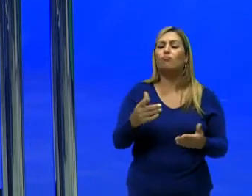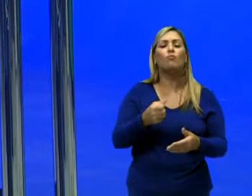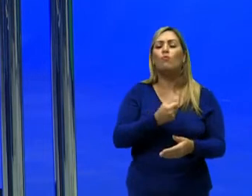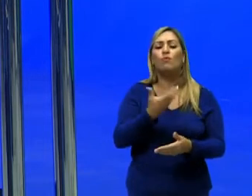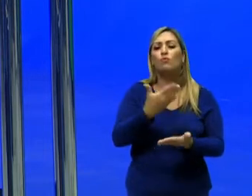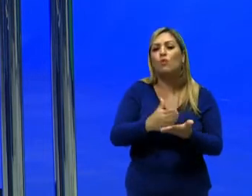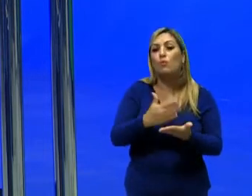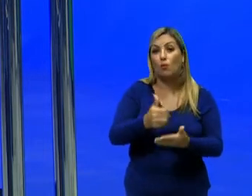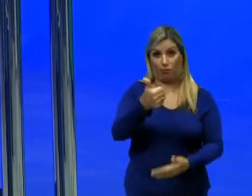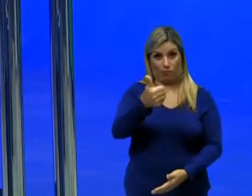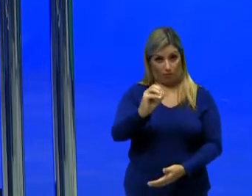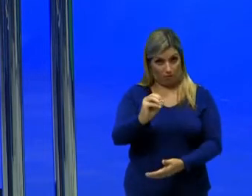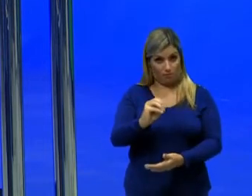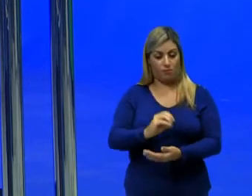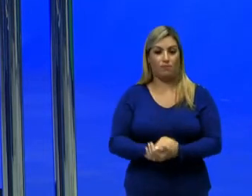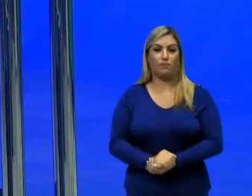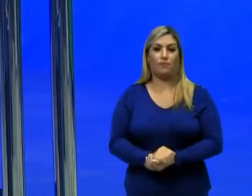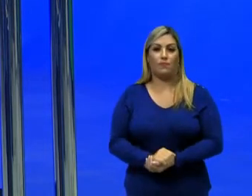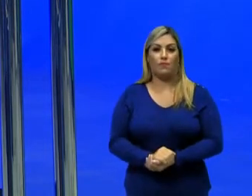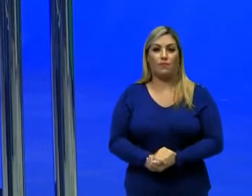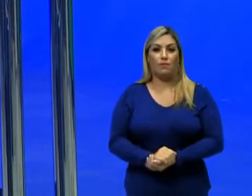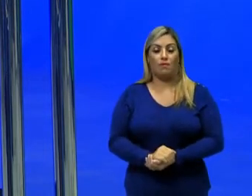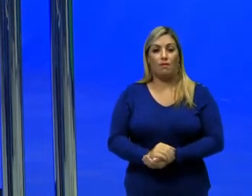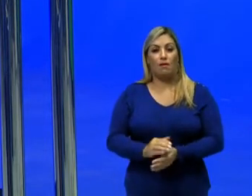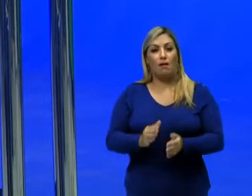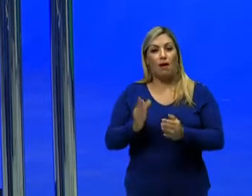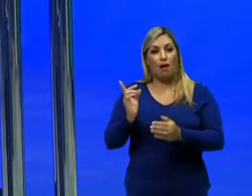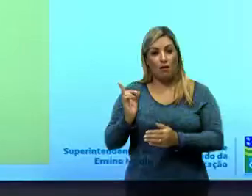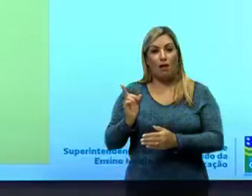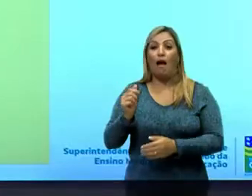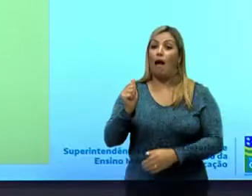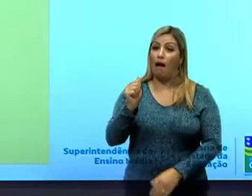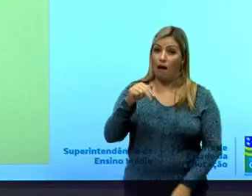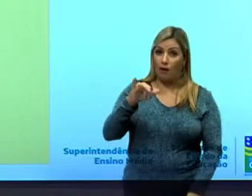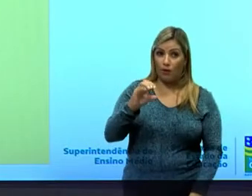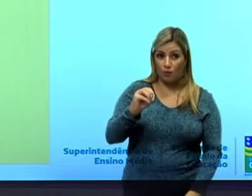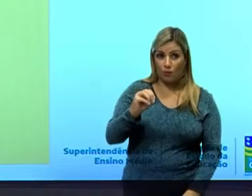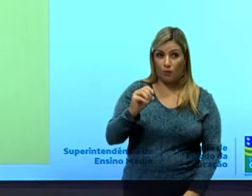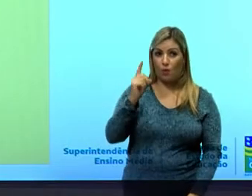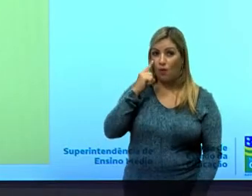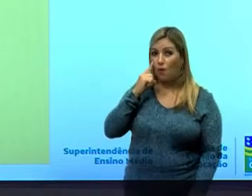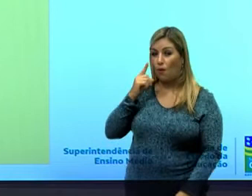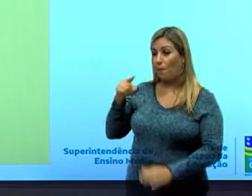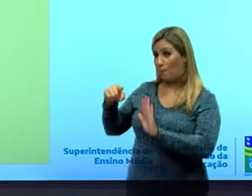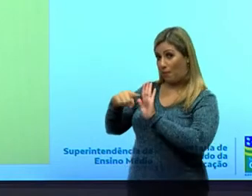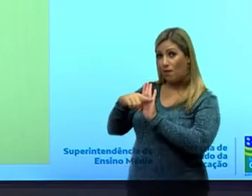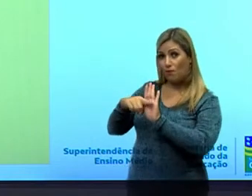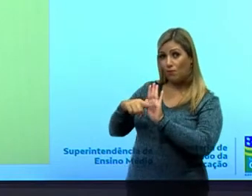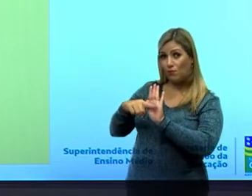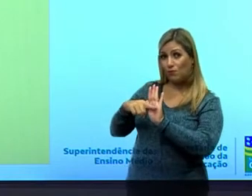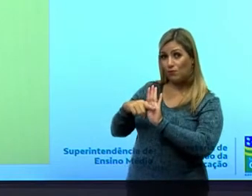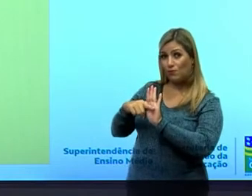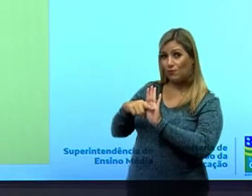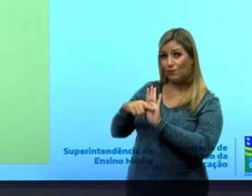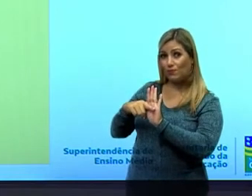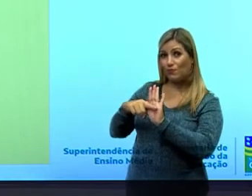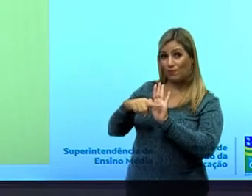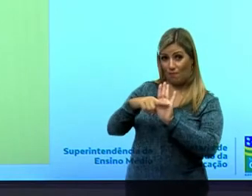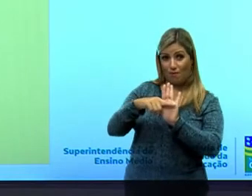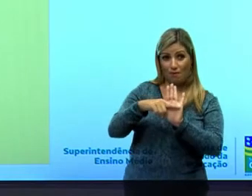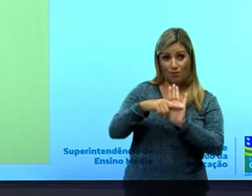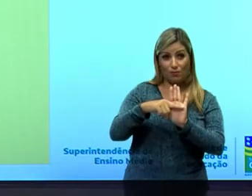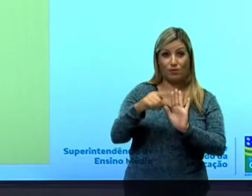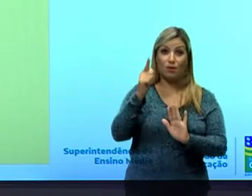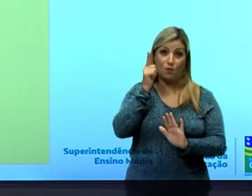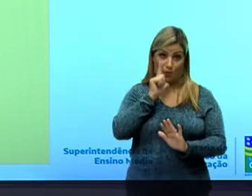quantos elétrons 10 aqui no ano um ele ganhou três vejo sinalzinho de menos aqui ó então ele